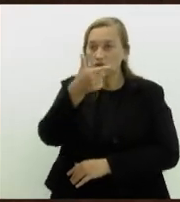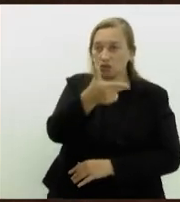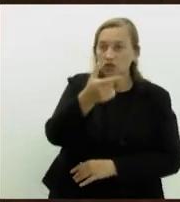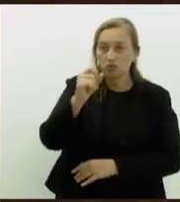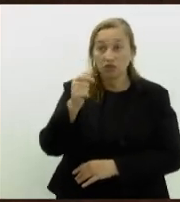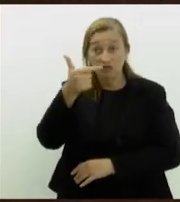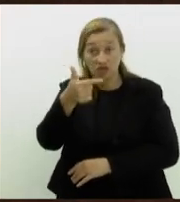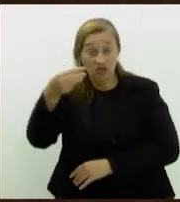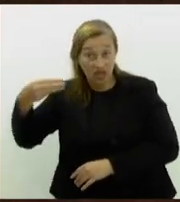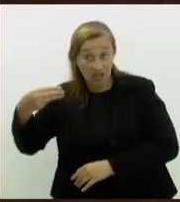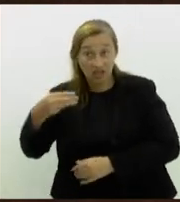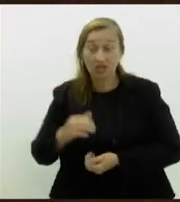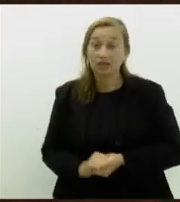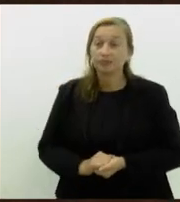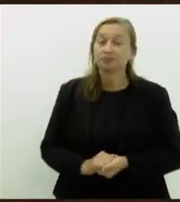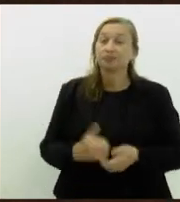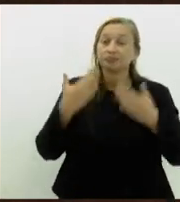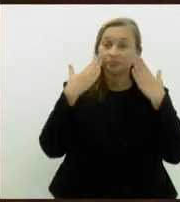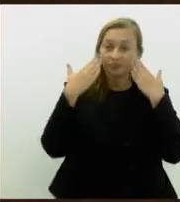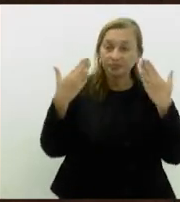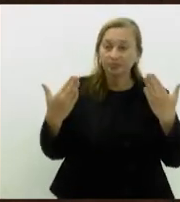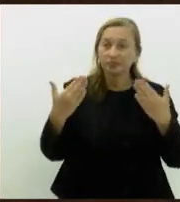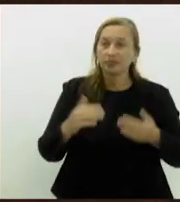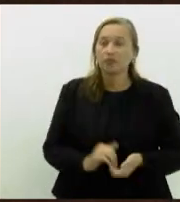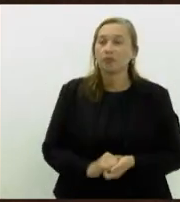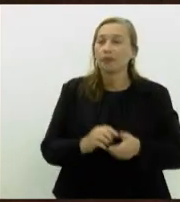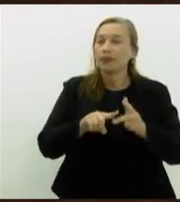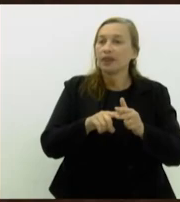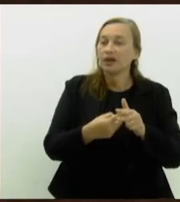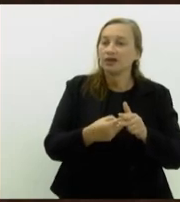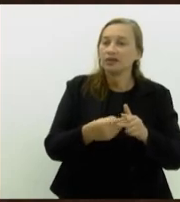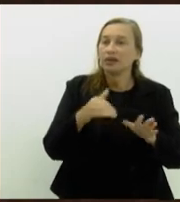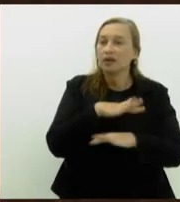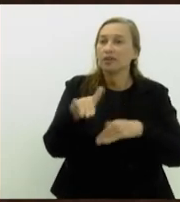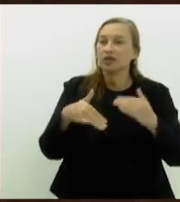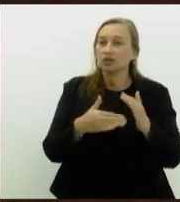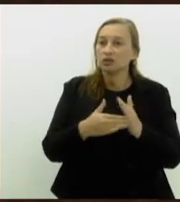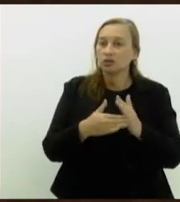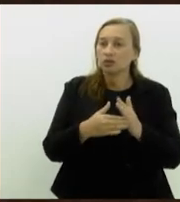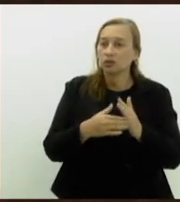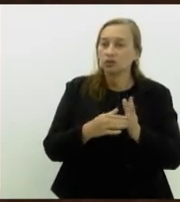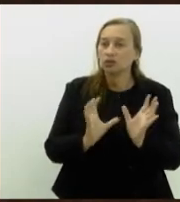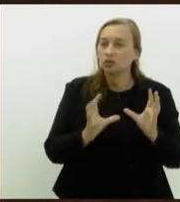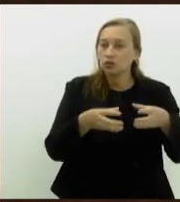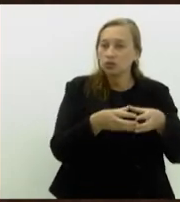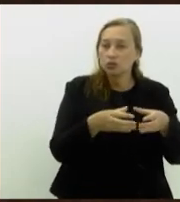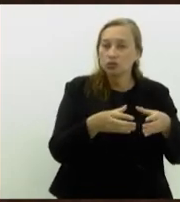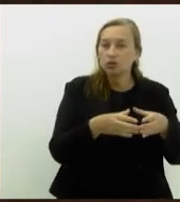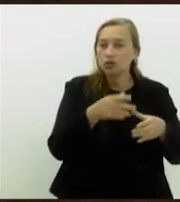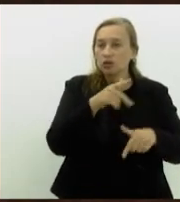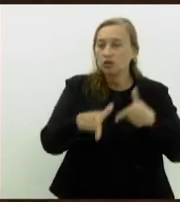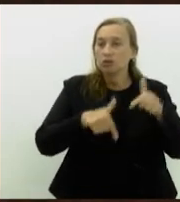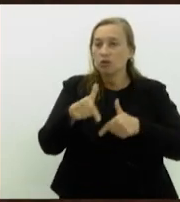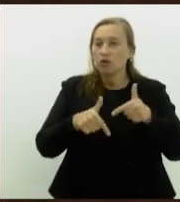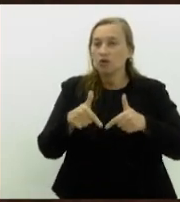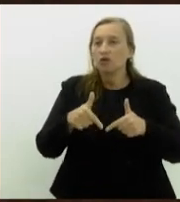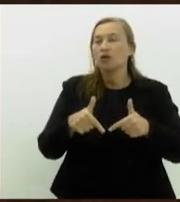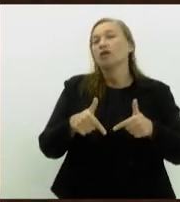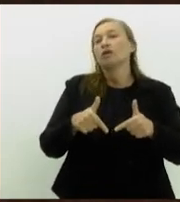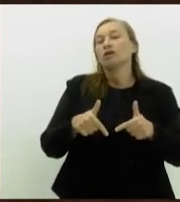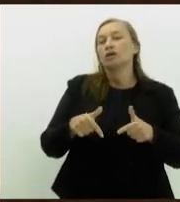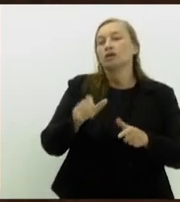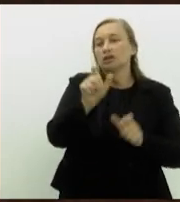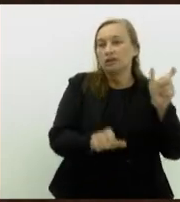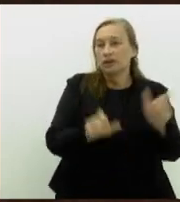que apresenta o reajuste para todas as categorias de trabalhadoras e trabalhadores, respeitando